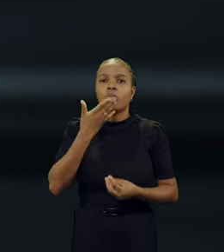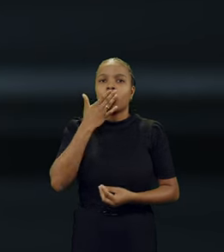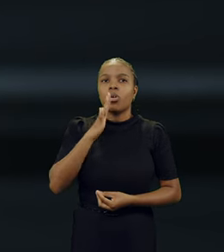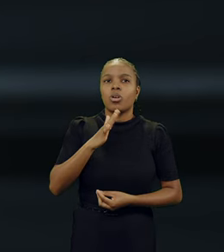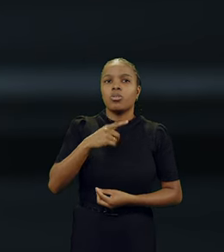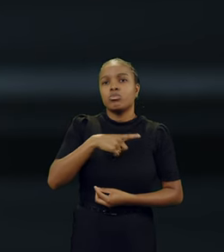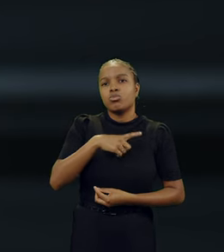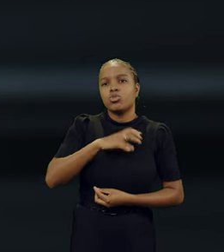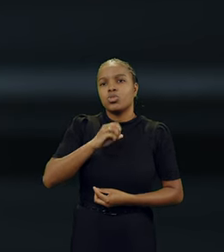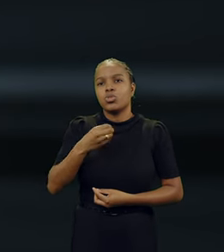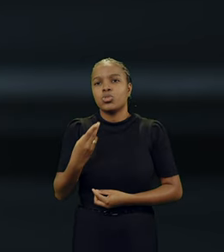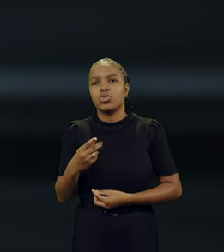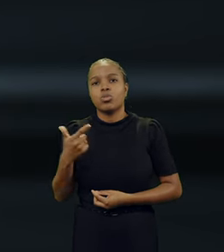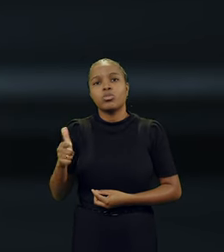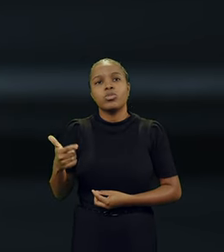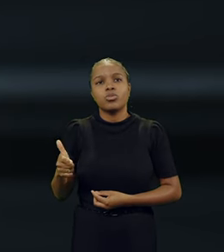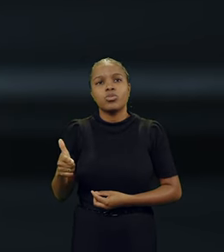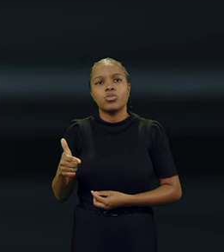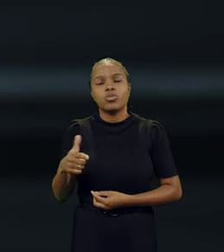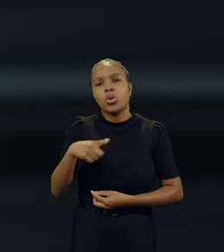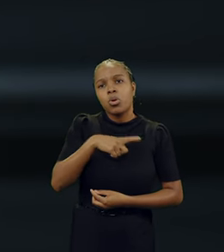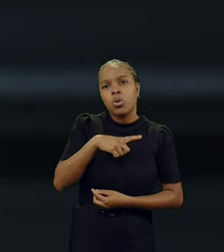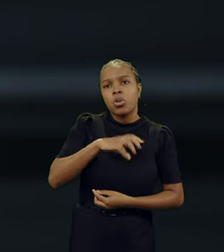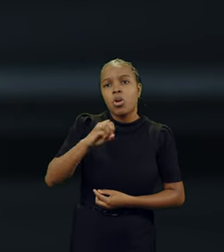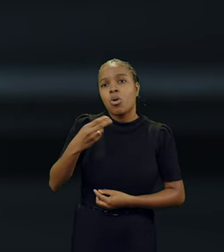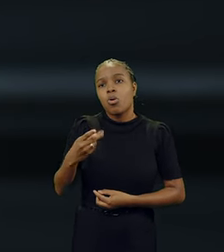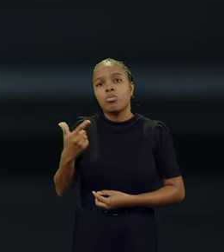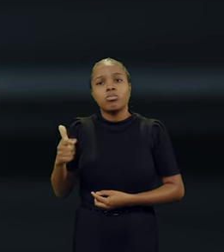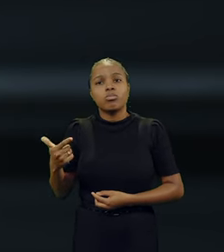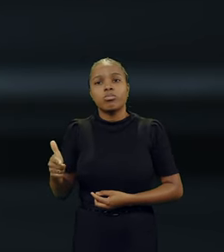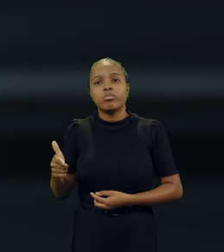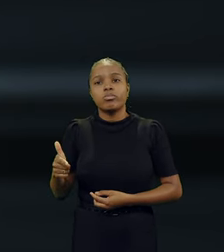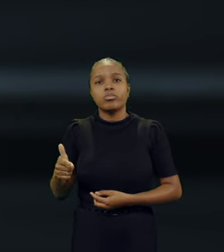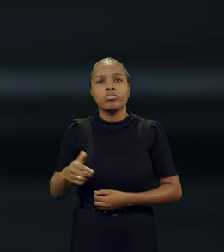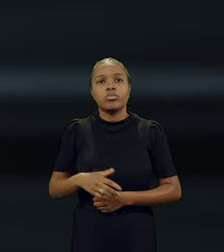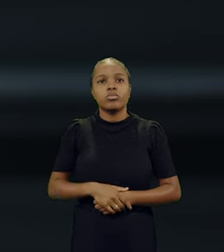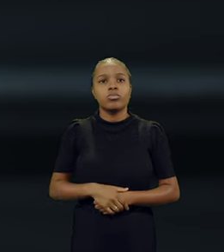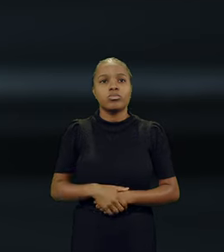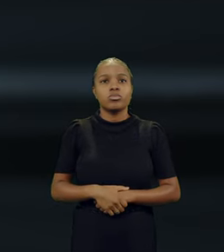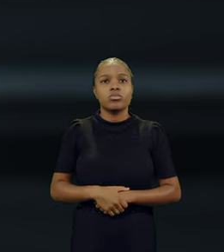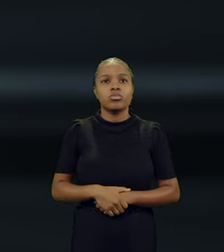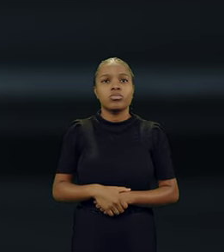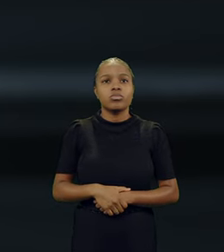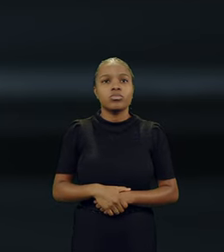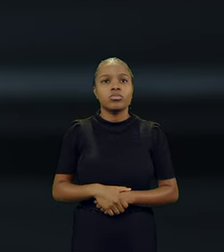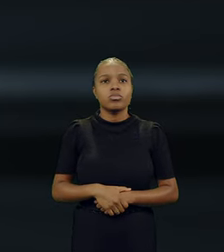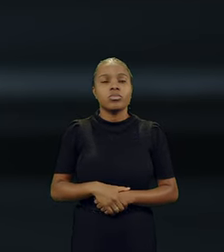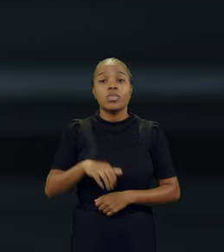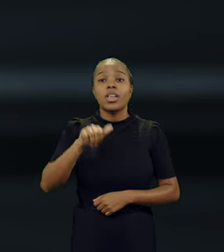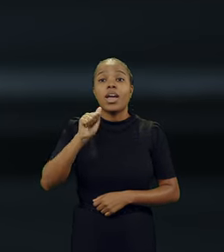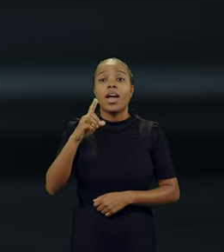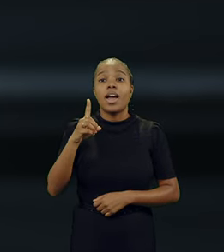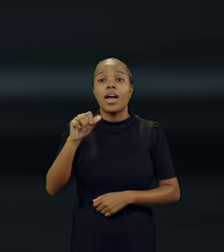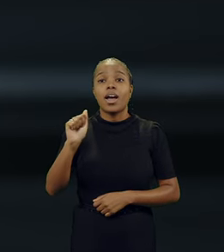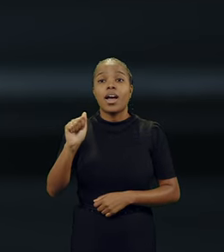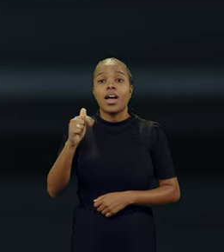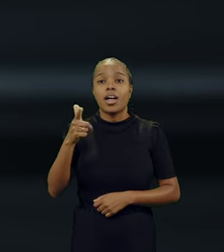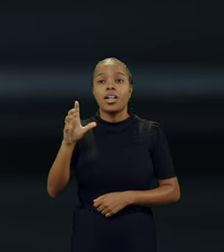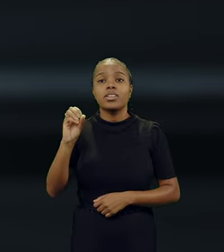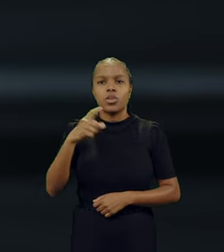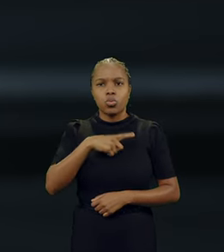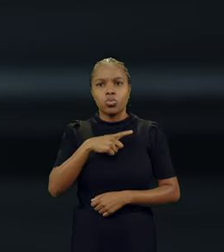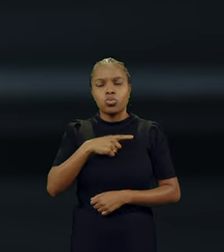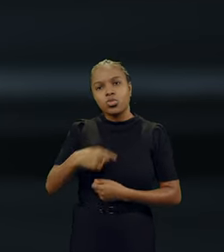Hã? Tinha ou não tinha? Está aí, tá vendo? Se quiser te pedir.